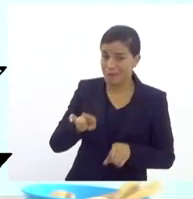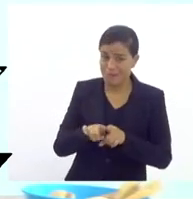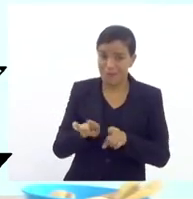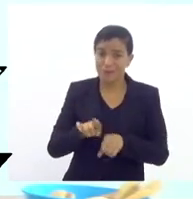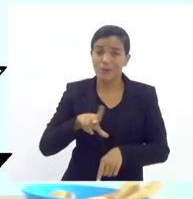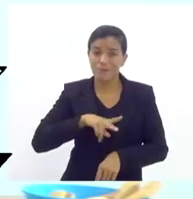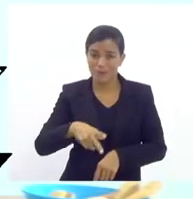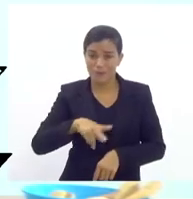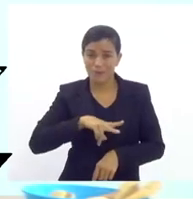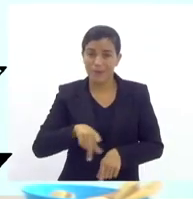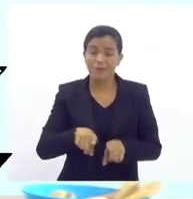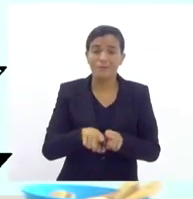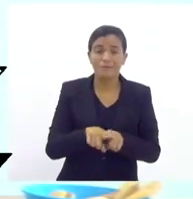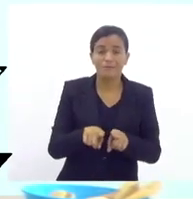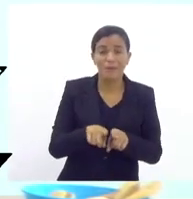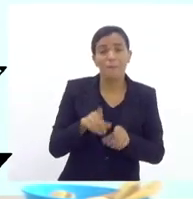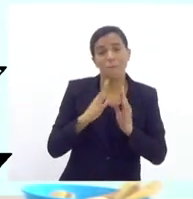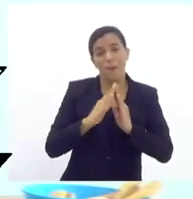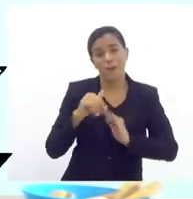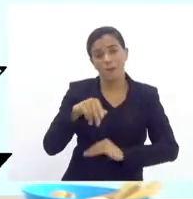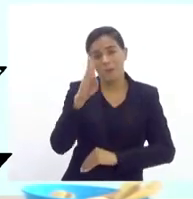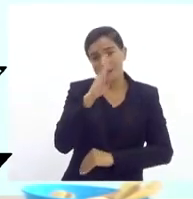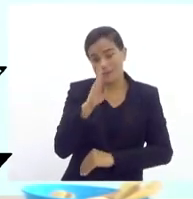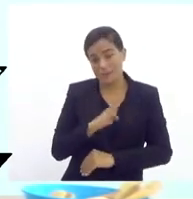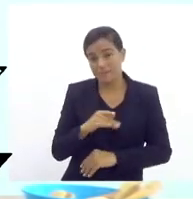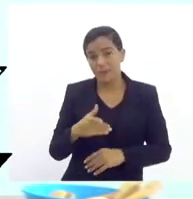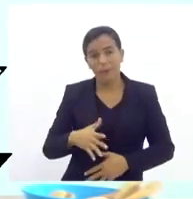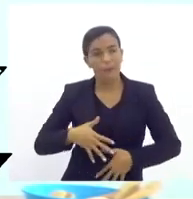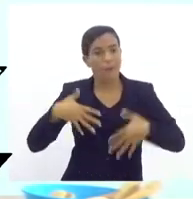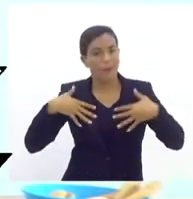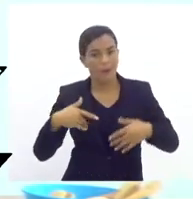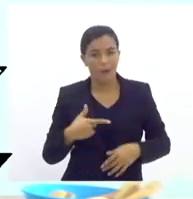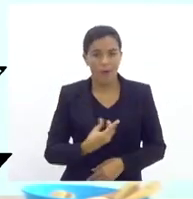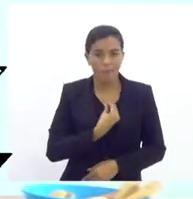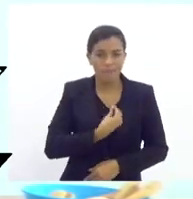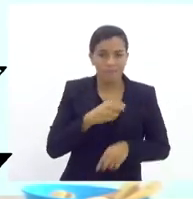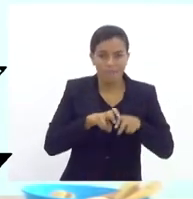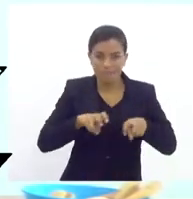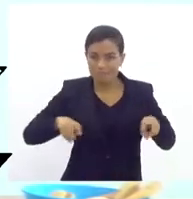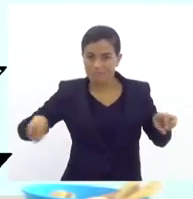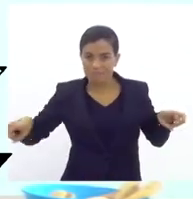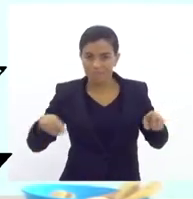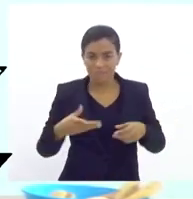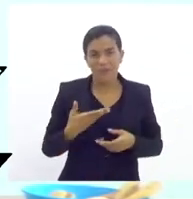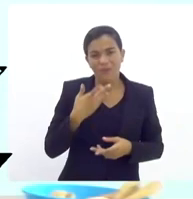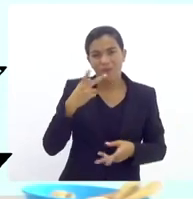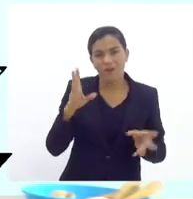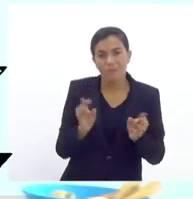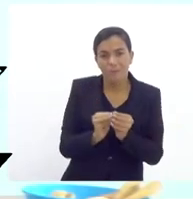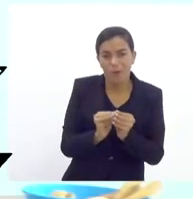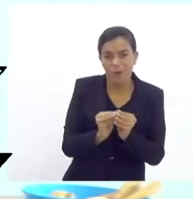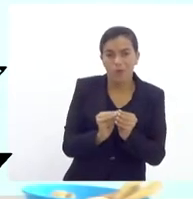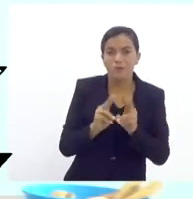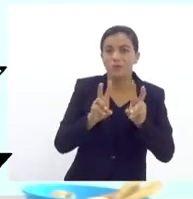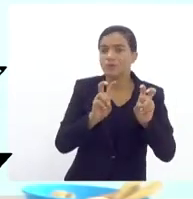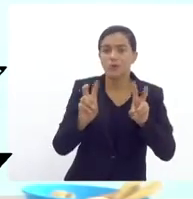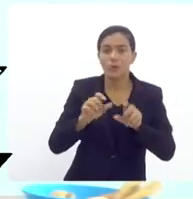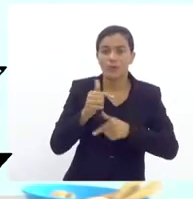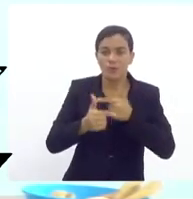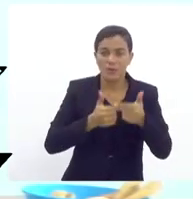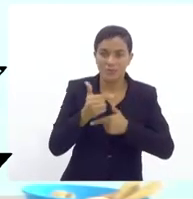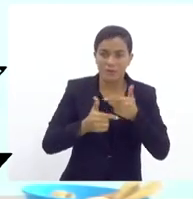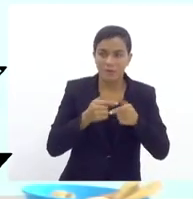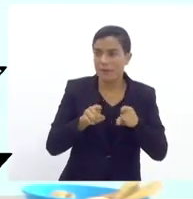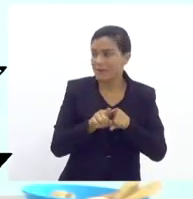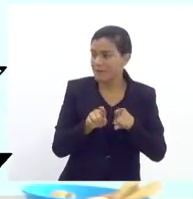mas estou Venezuela e mora aqui no Brasil então é uma honra estar aqui nesta mesa e com todos vocês e vou falar um pouquinho sobre o que a gente faz e